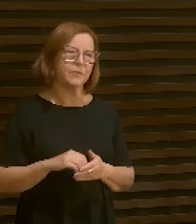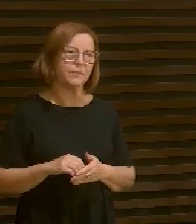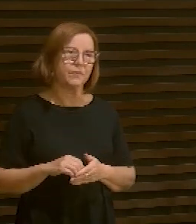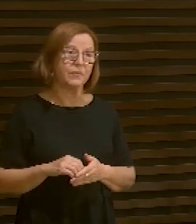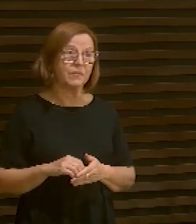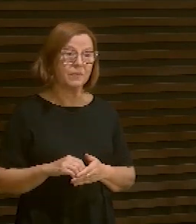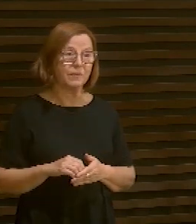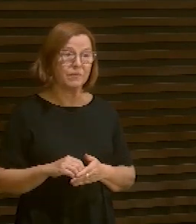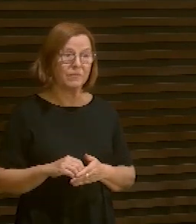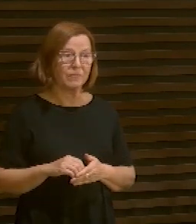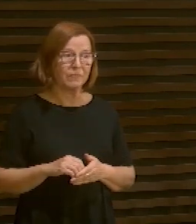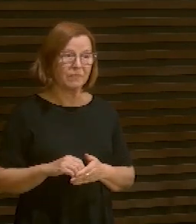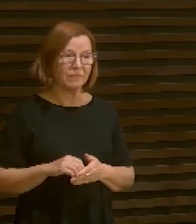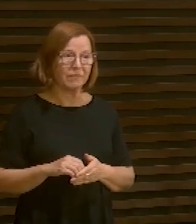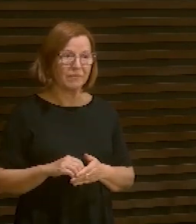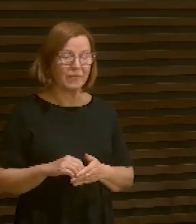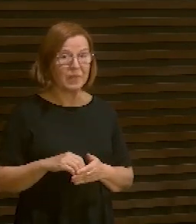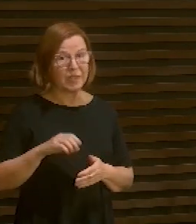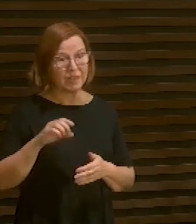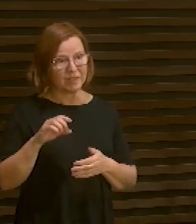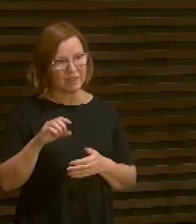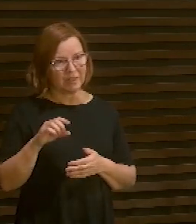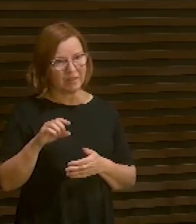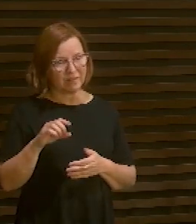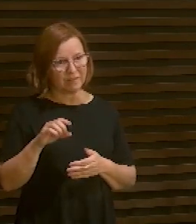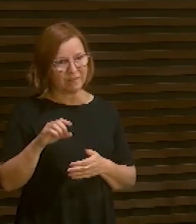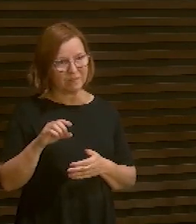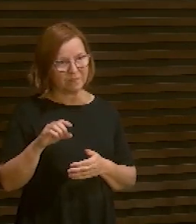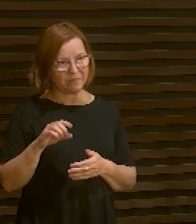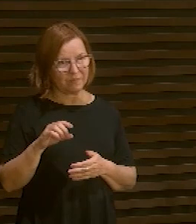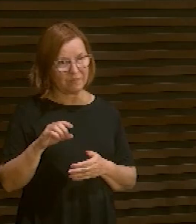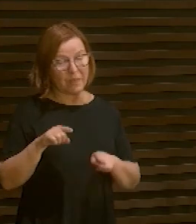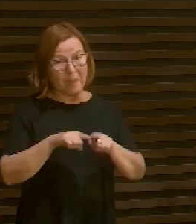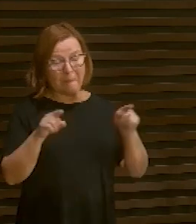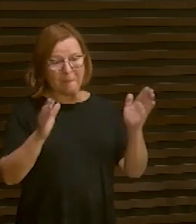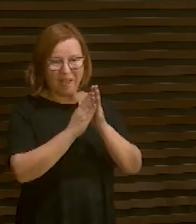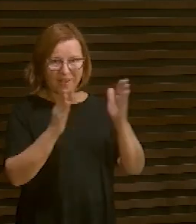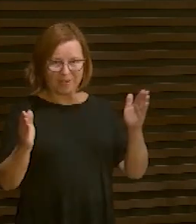Ironicamente, foi durante essa pausa de 7 anos